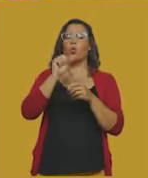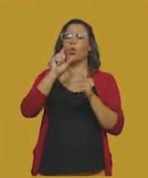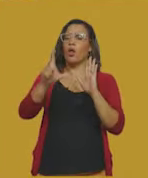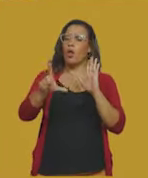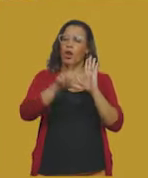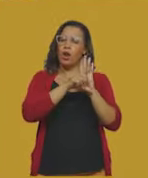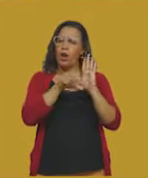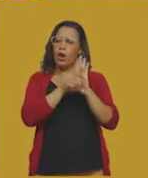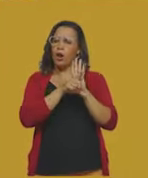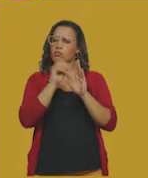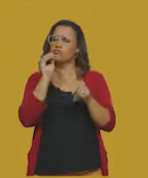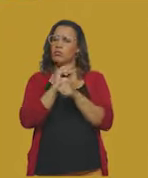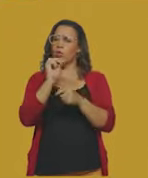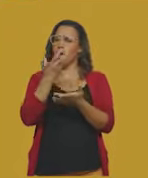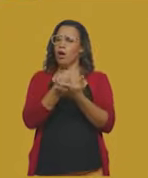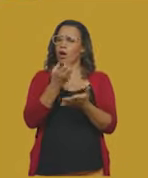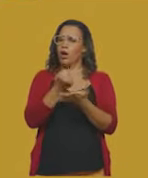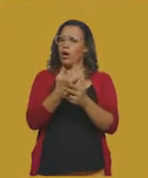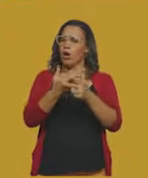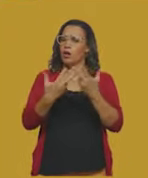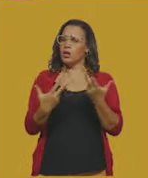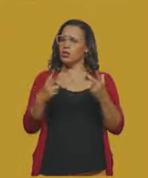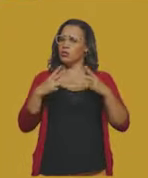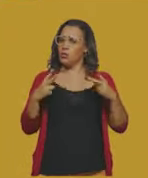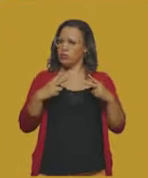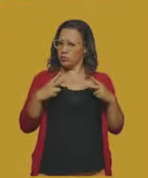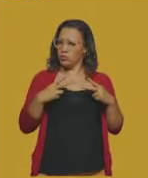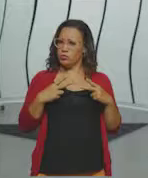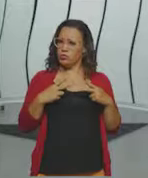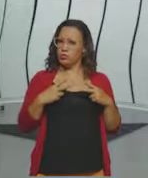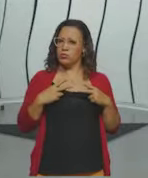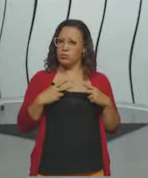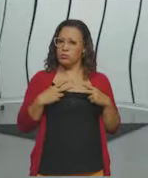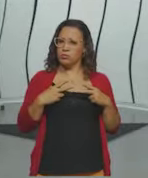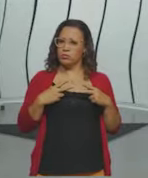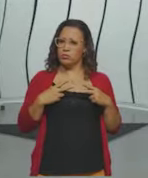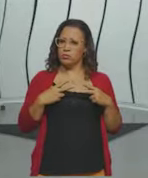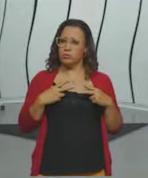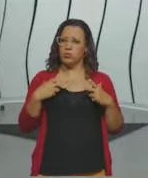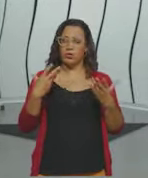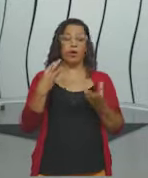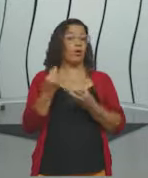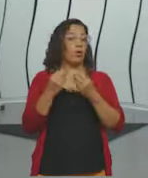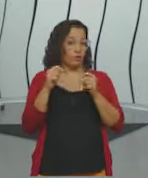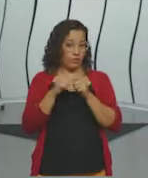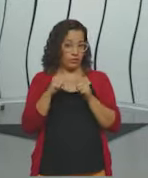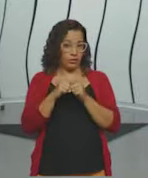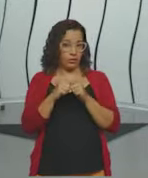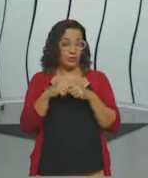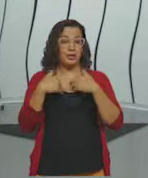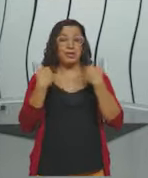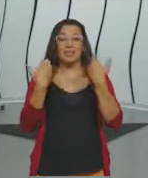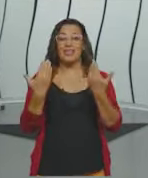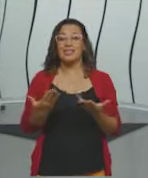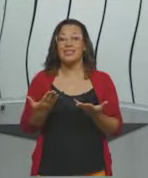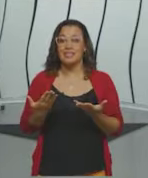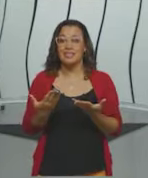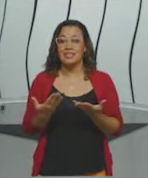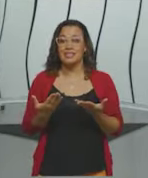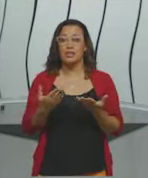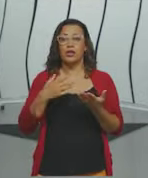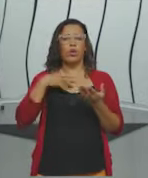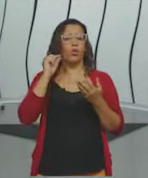na proteção dos dados pessoais do indivíduo. Modo, como será feito, e a fim